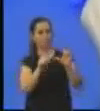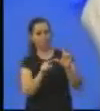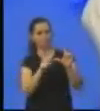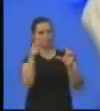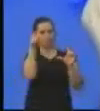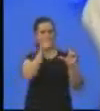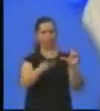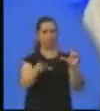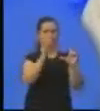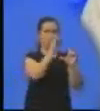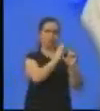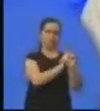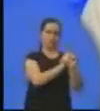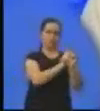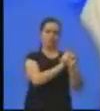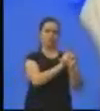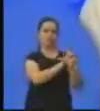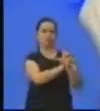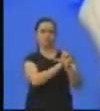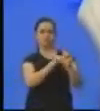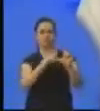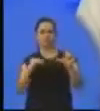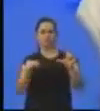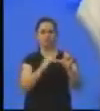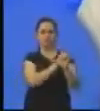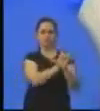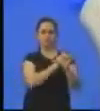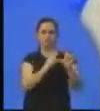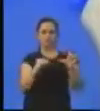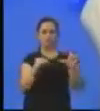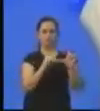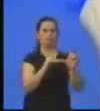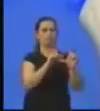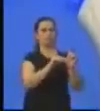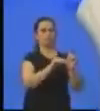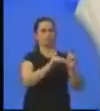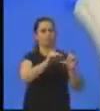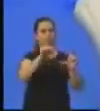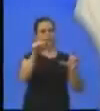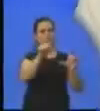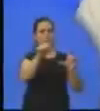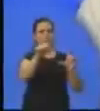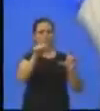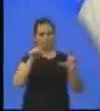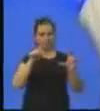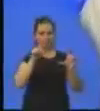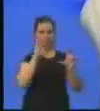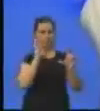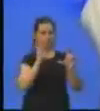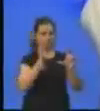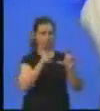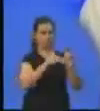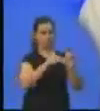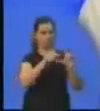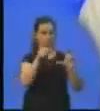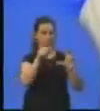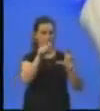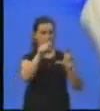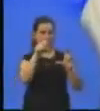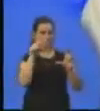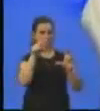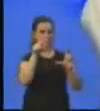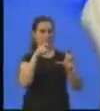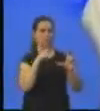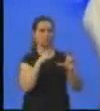partir do zero, no eixo horizontal, você vai marcar o seu ângulo x. Marcou o ângulo x, o detalhe agora é,